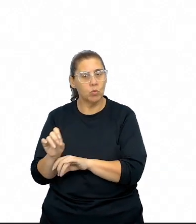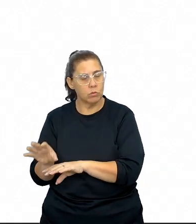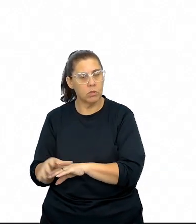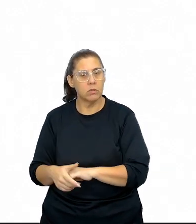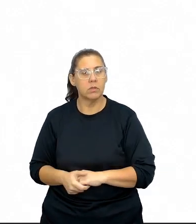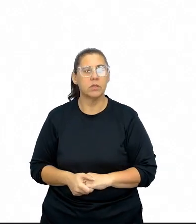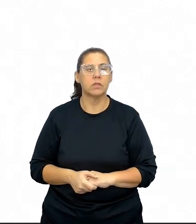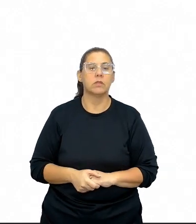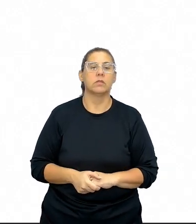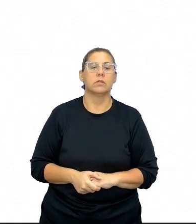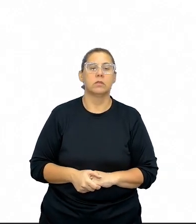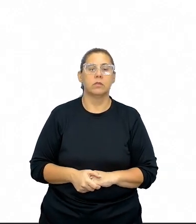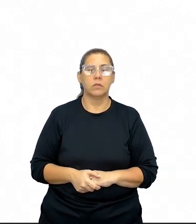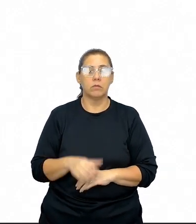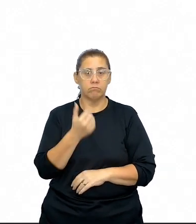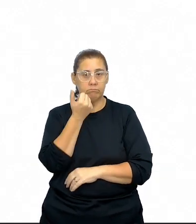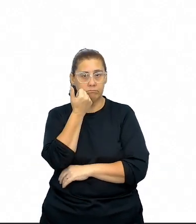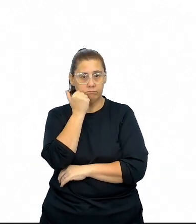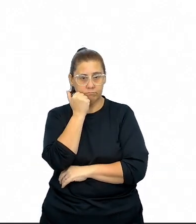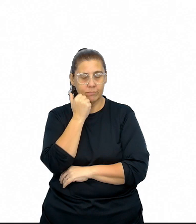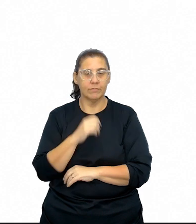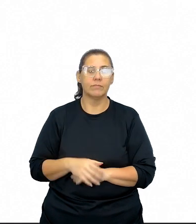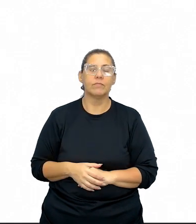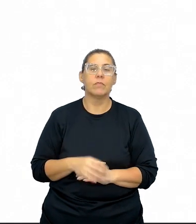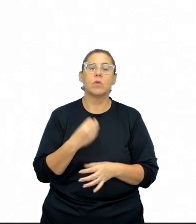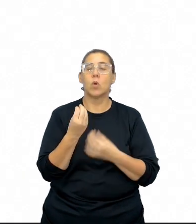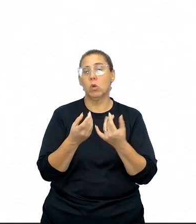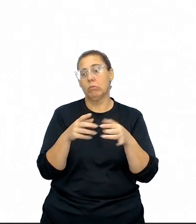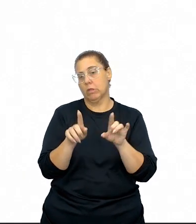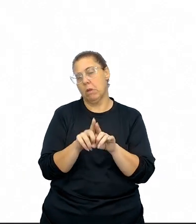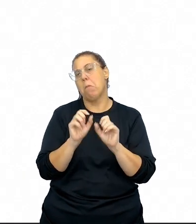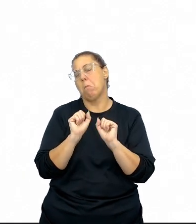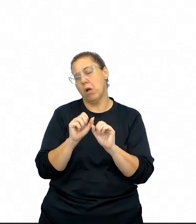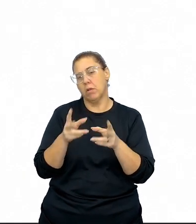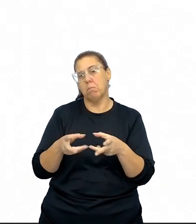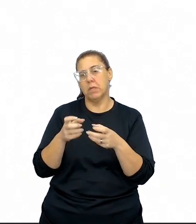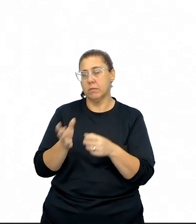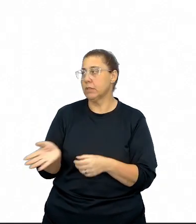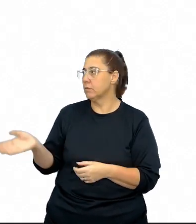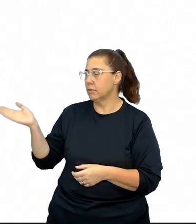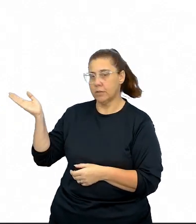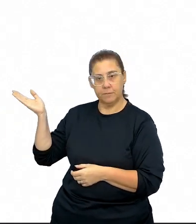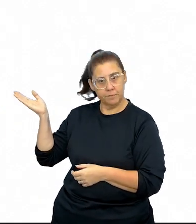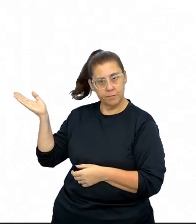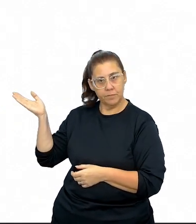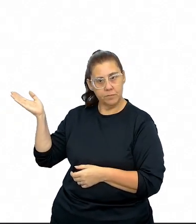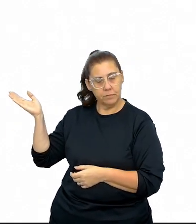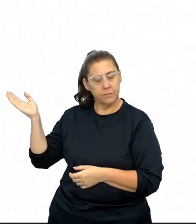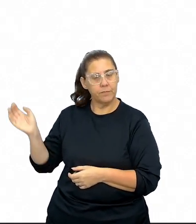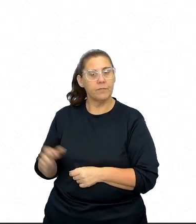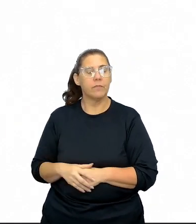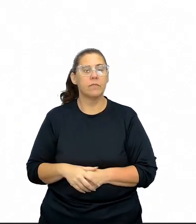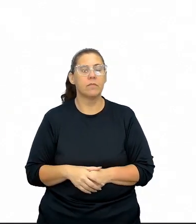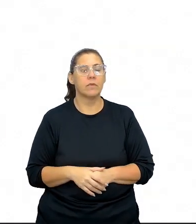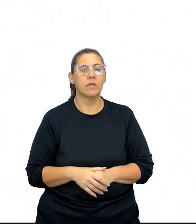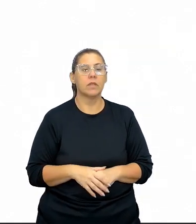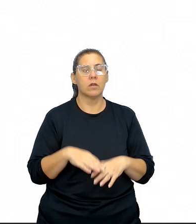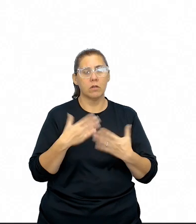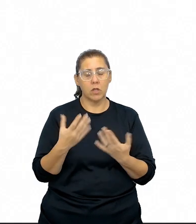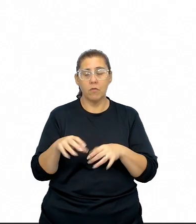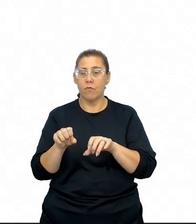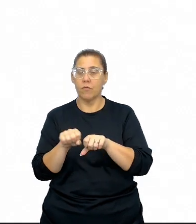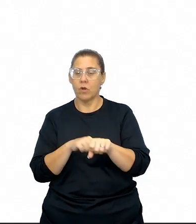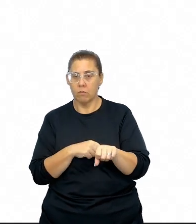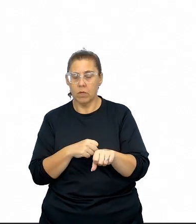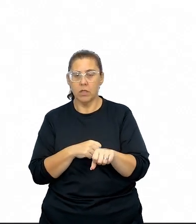da argumentação no ensino de ciências, né, como também pode ser visto na imagem. Por fim, nas nossas